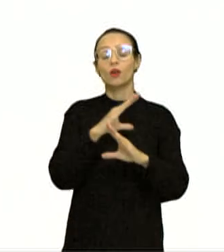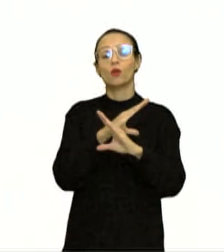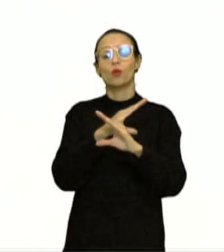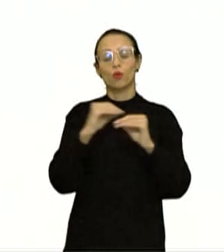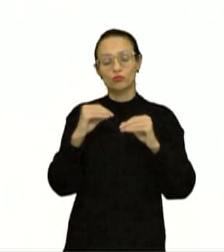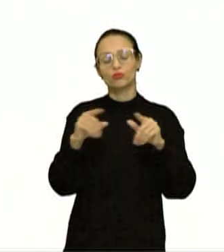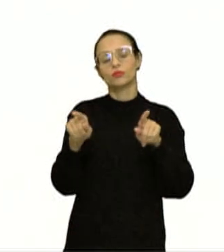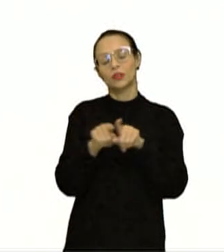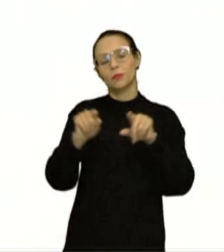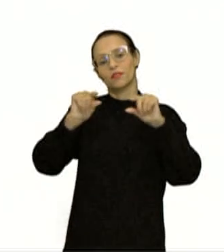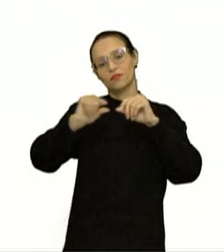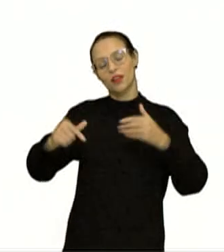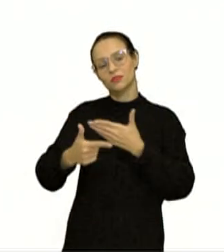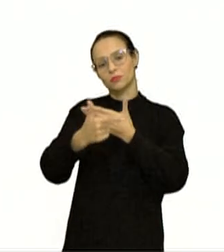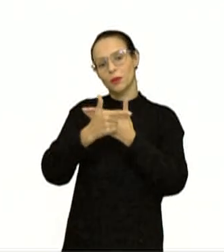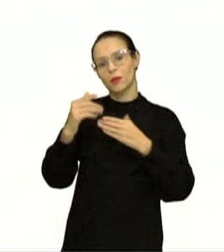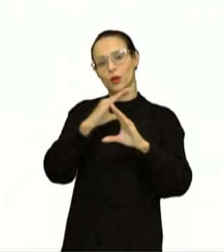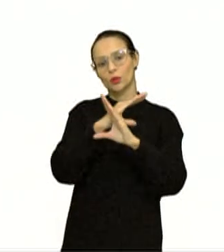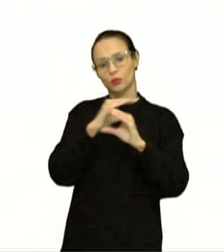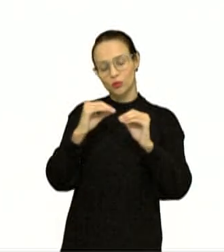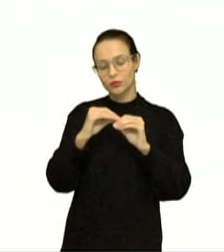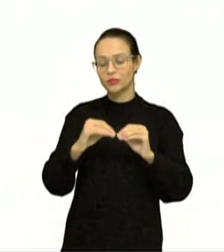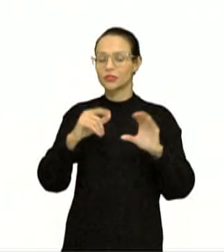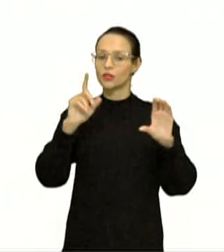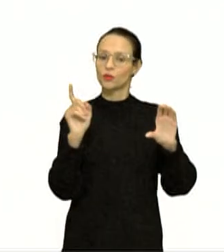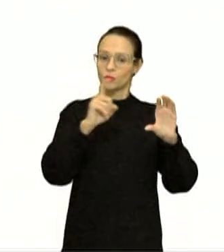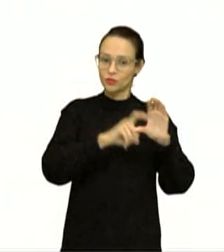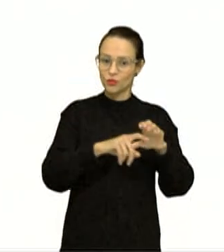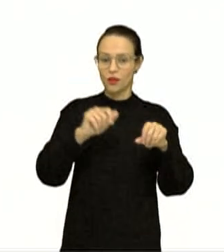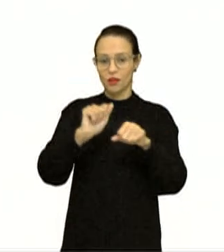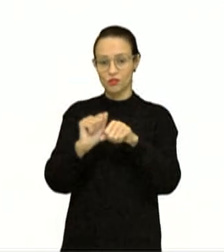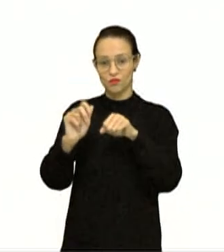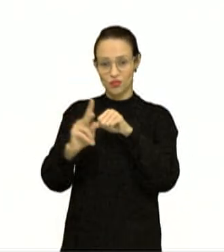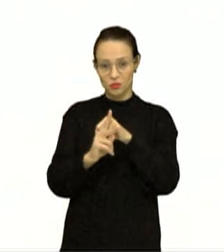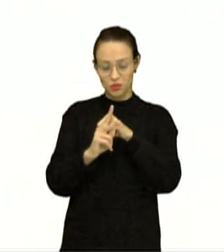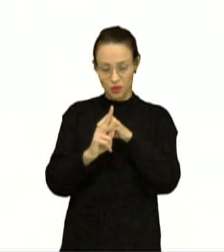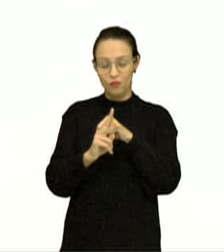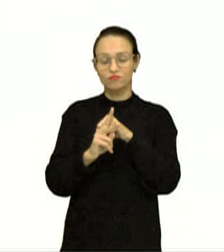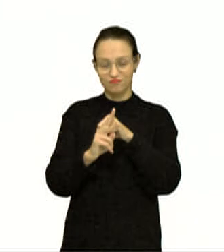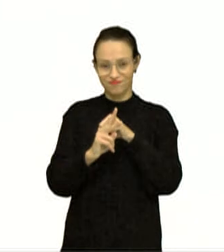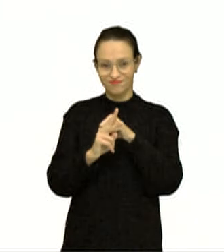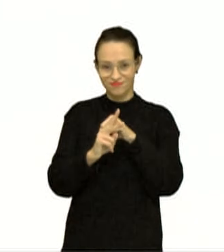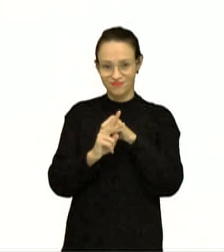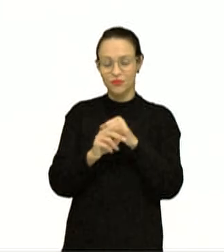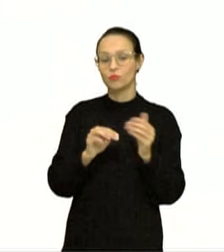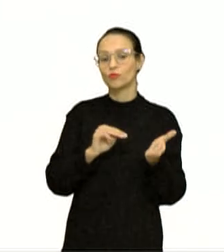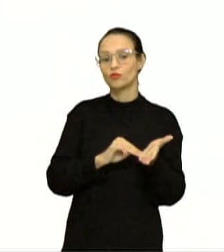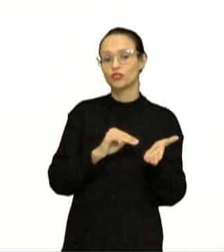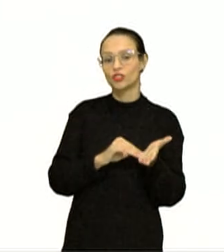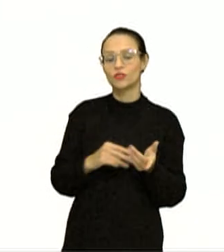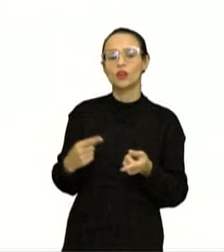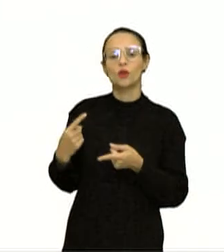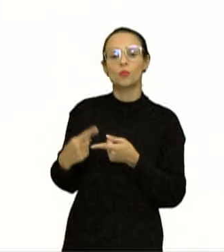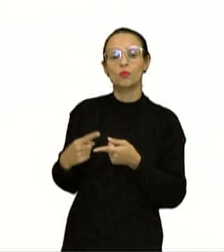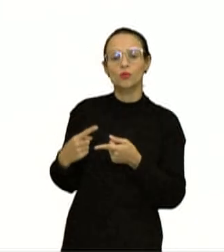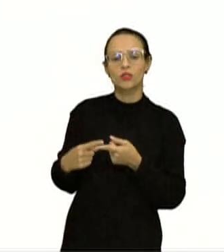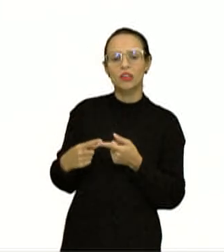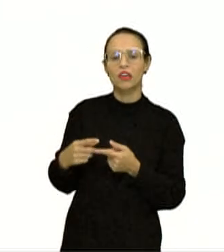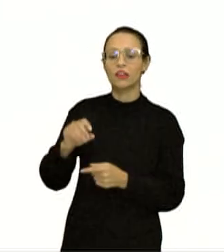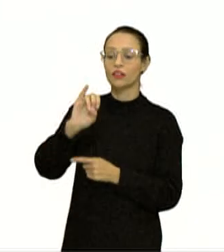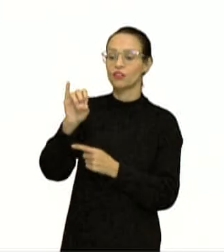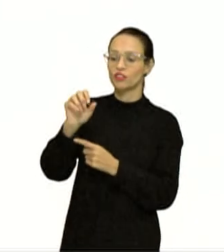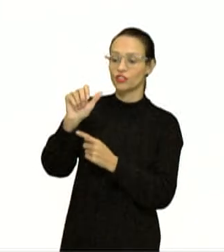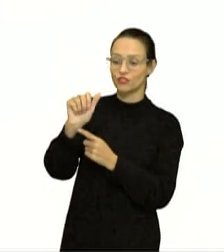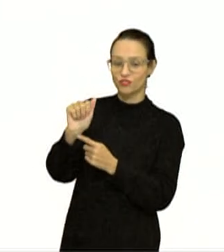locuções conjuntivas, subordinativas, adverbiais, causais, o porquê, o já que, o visto